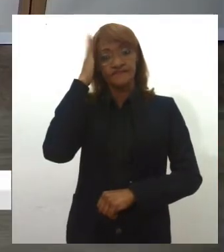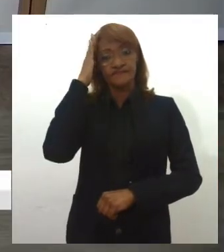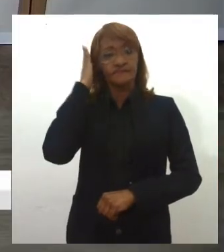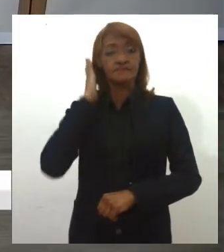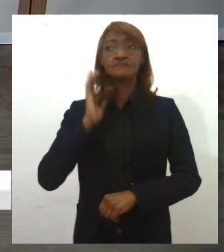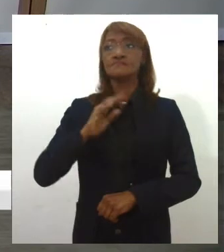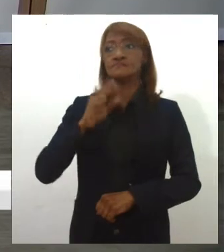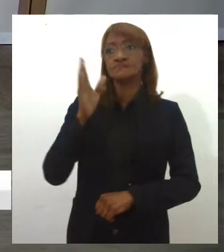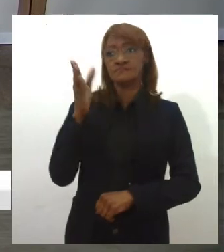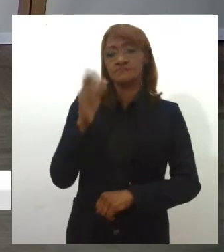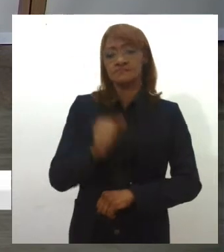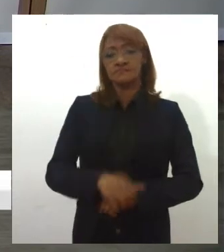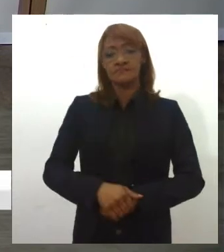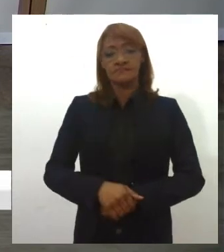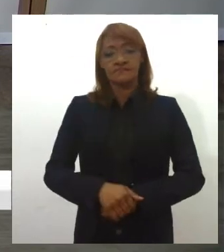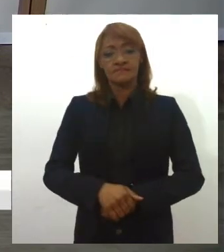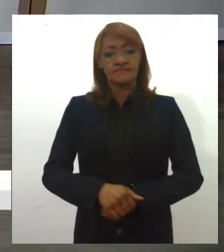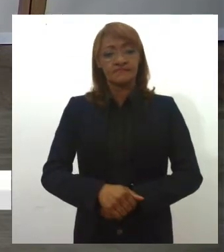Gisele?